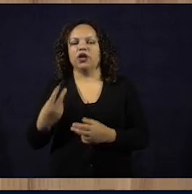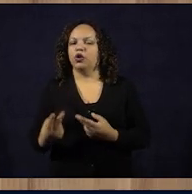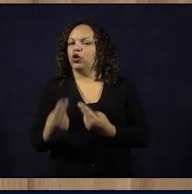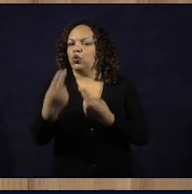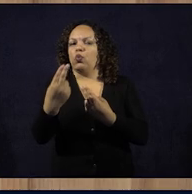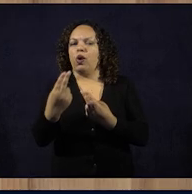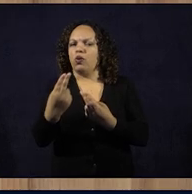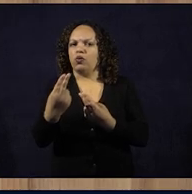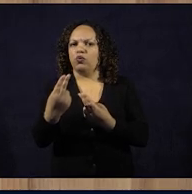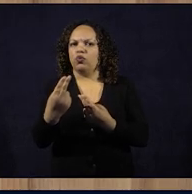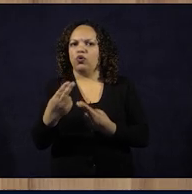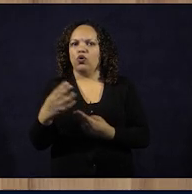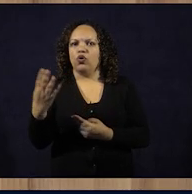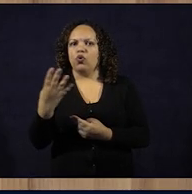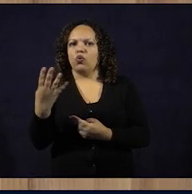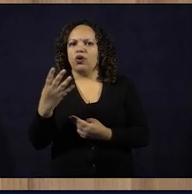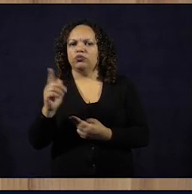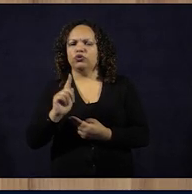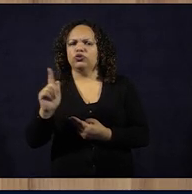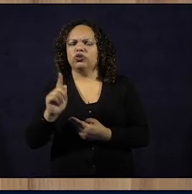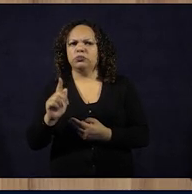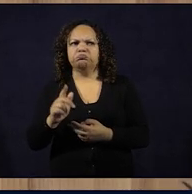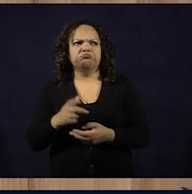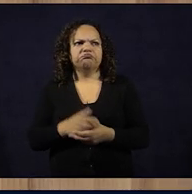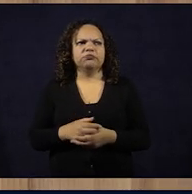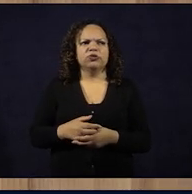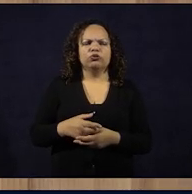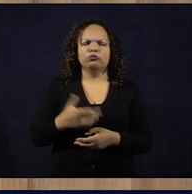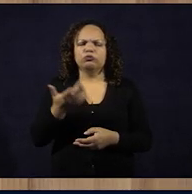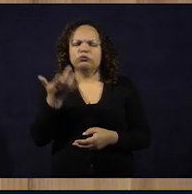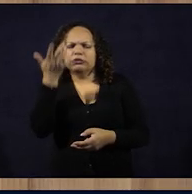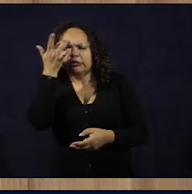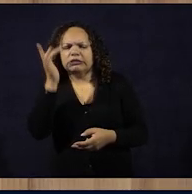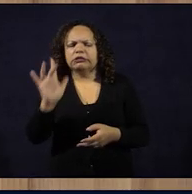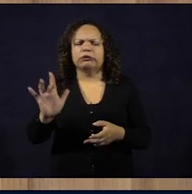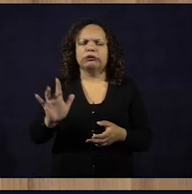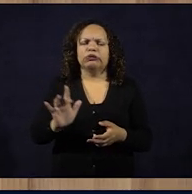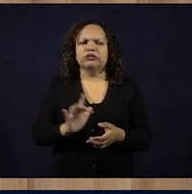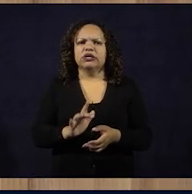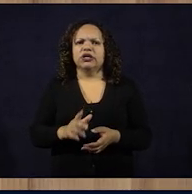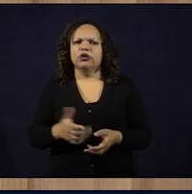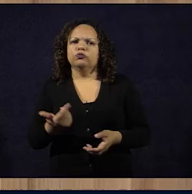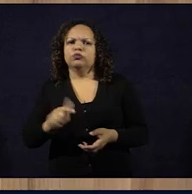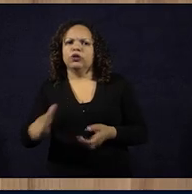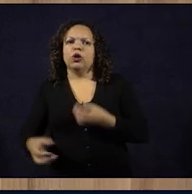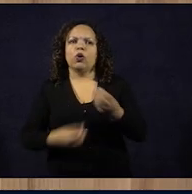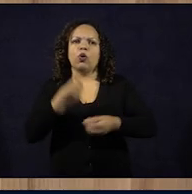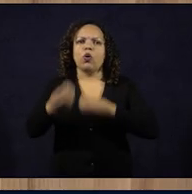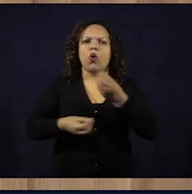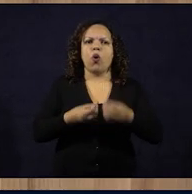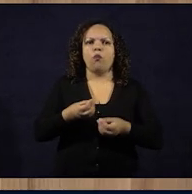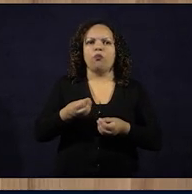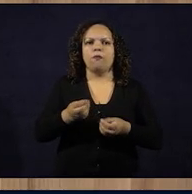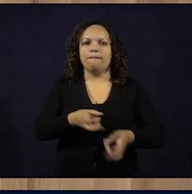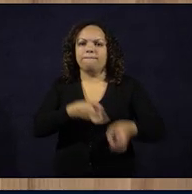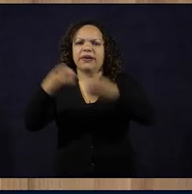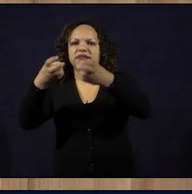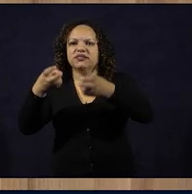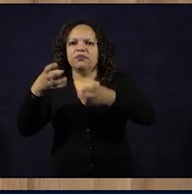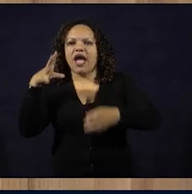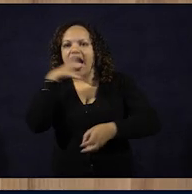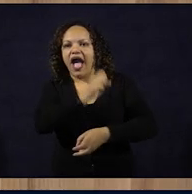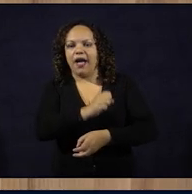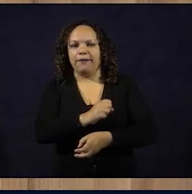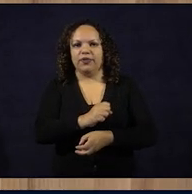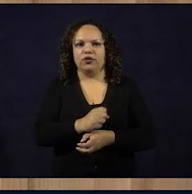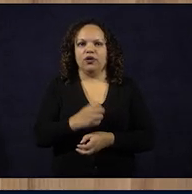o 4G a gente não percebe de uma hora para outra não tem um estalo que o 4G começa a funcionar não